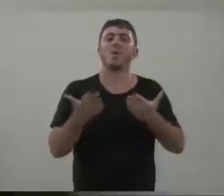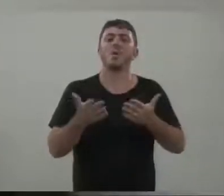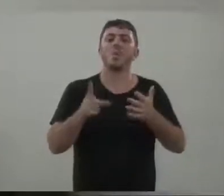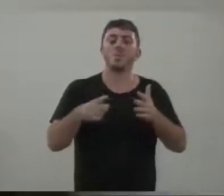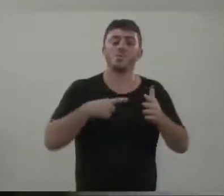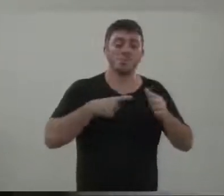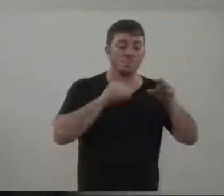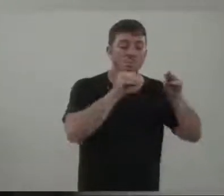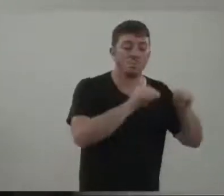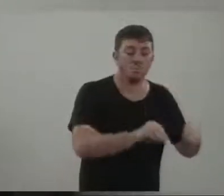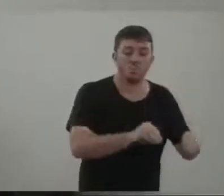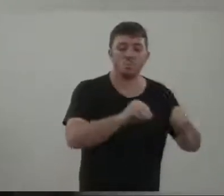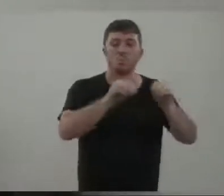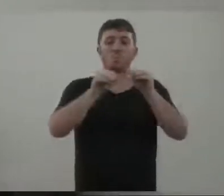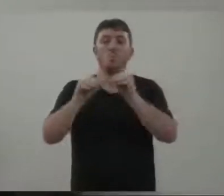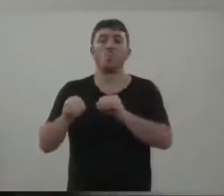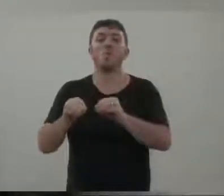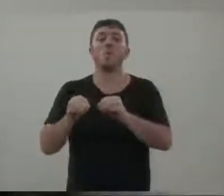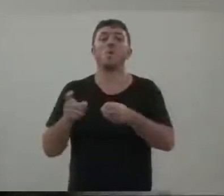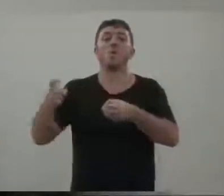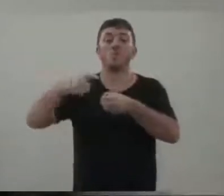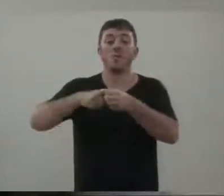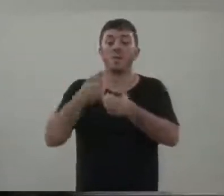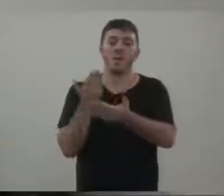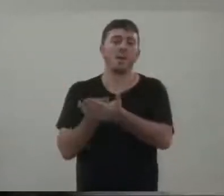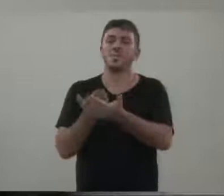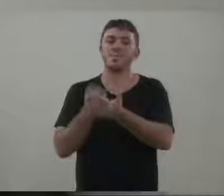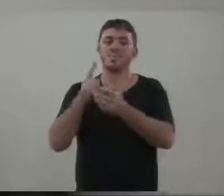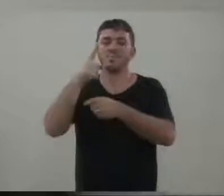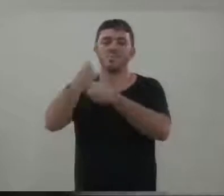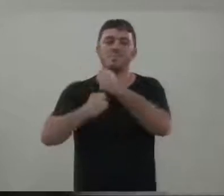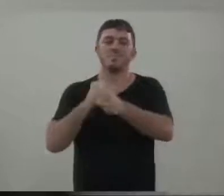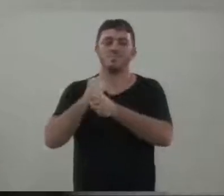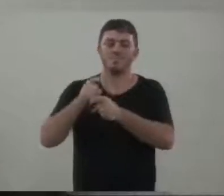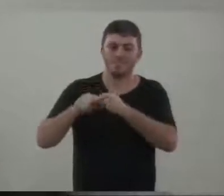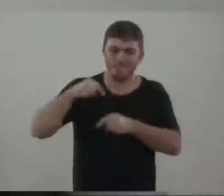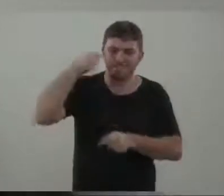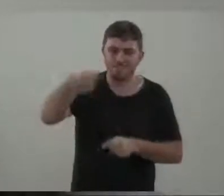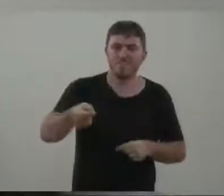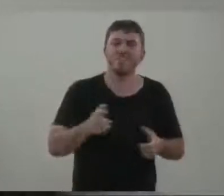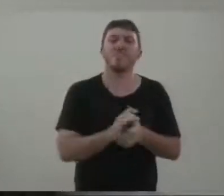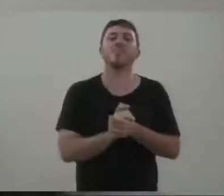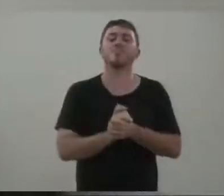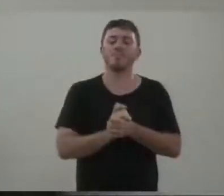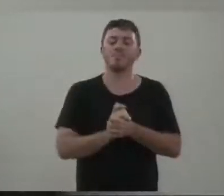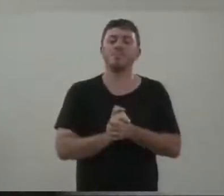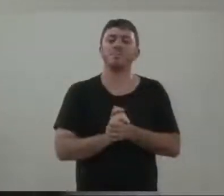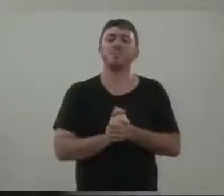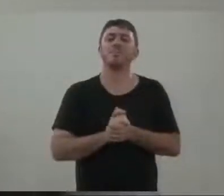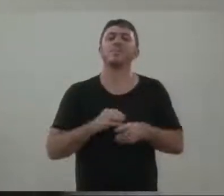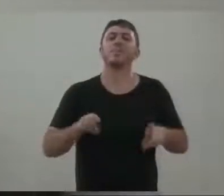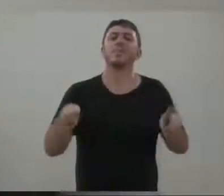né, do reinício das aulas, foi também anunciada a